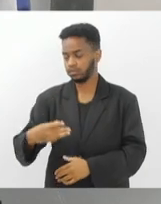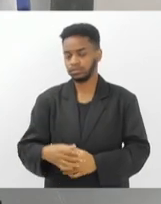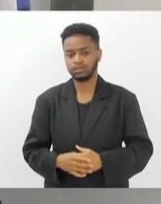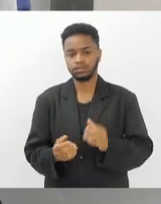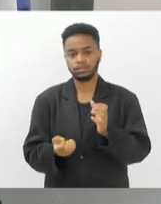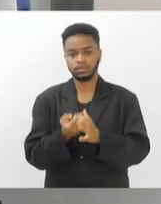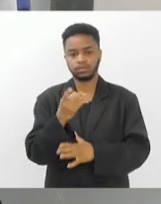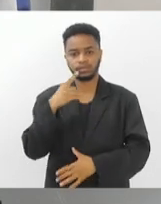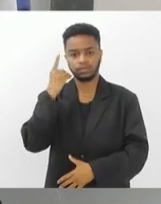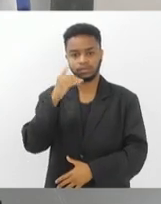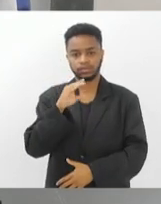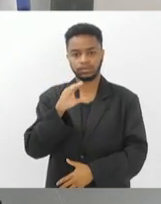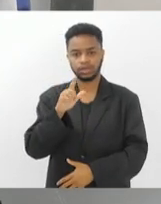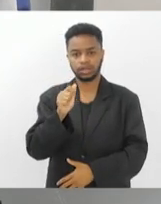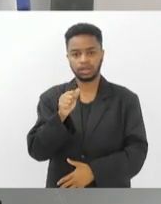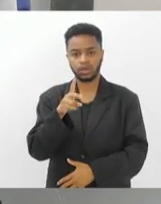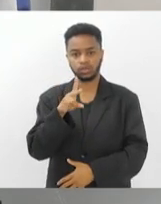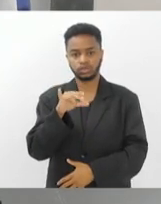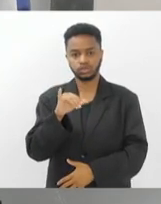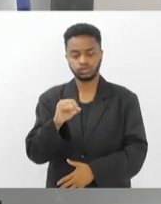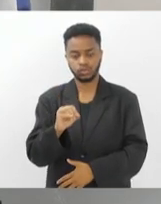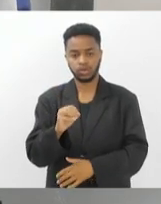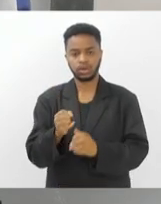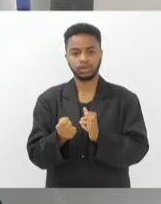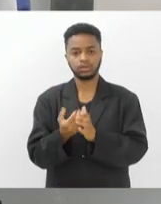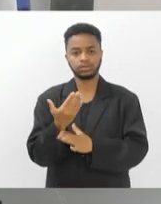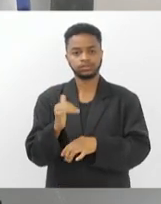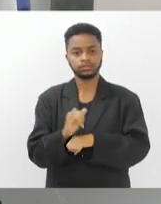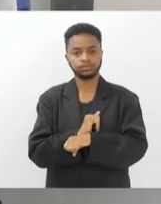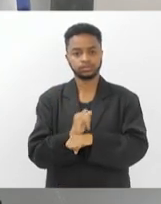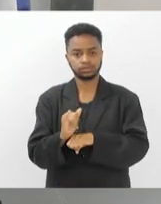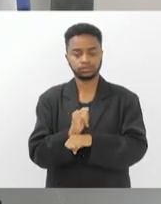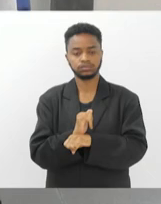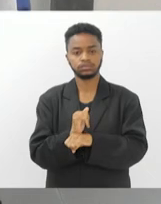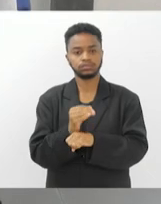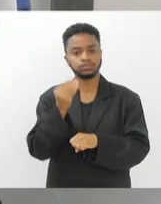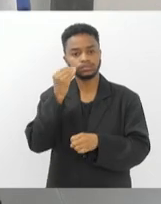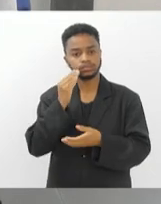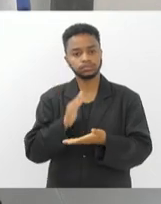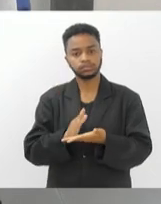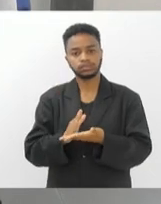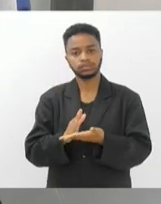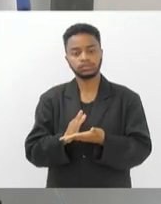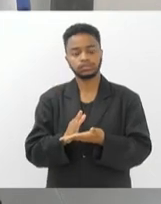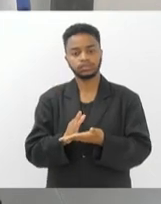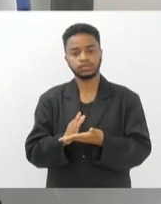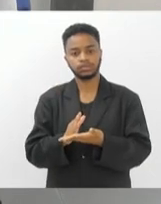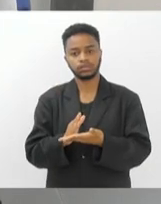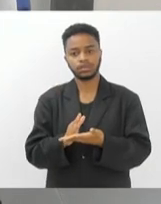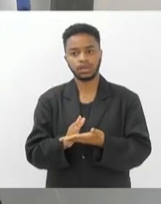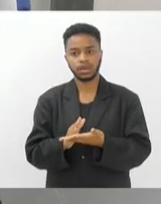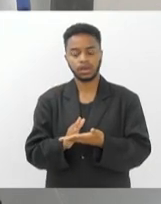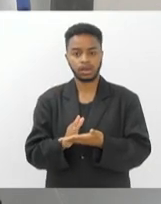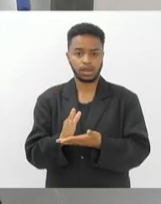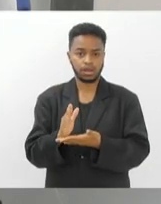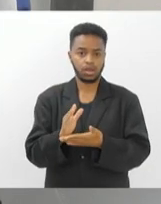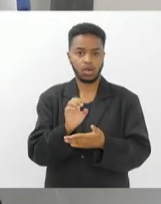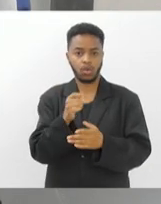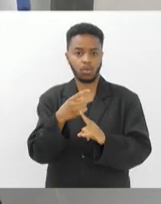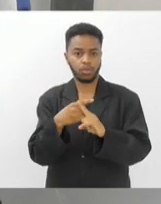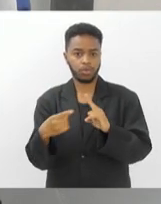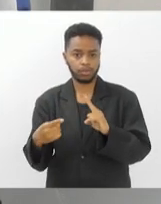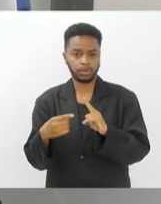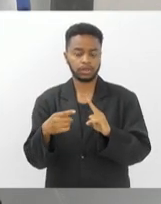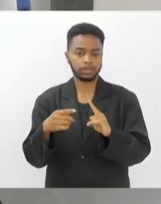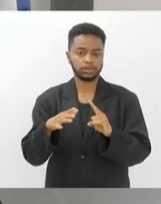de autoria do deputado Cláudio Caiado, que estabelece medidas sancionatórias na hipótese de fraudes em concursos públicos realizados no Estado